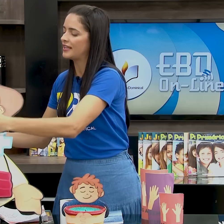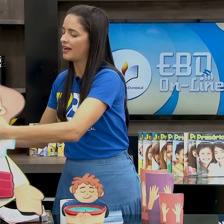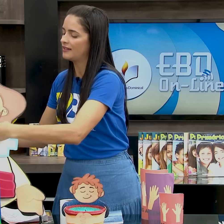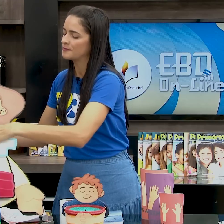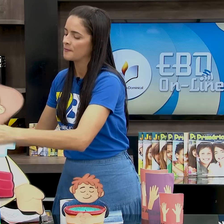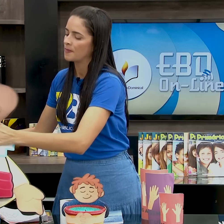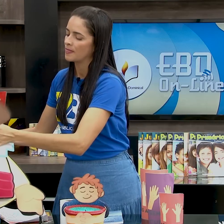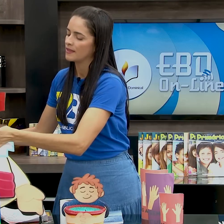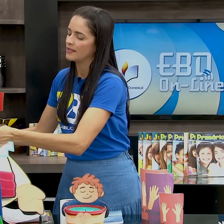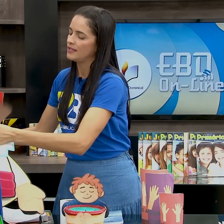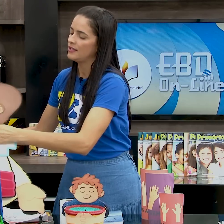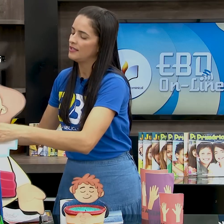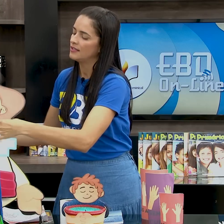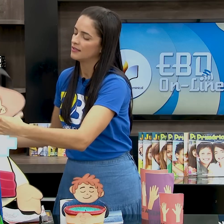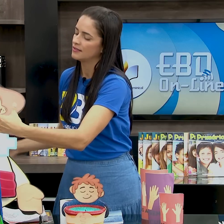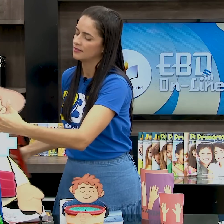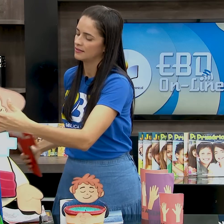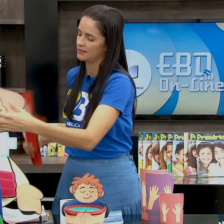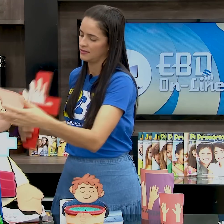aproveitar e